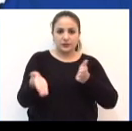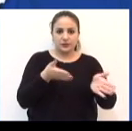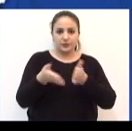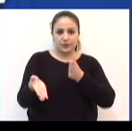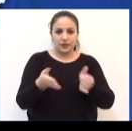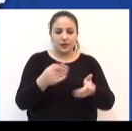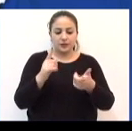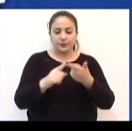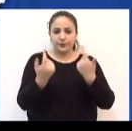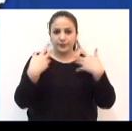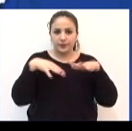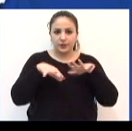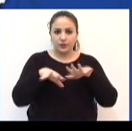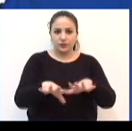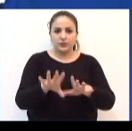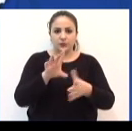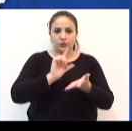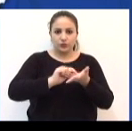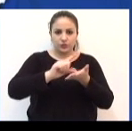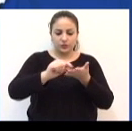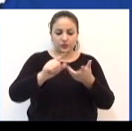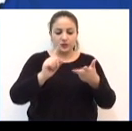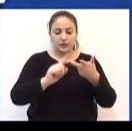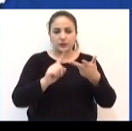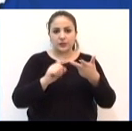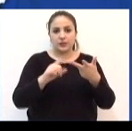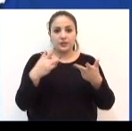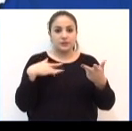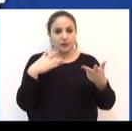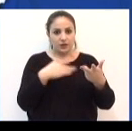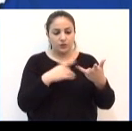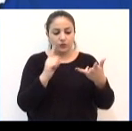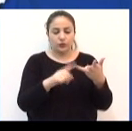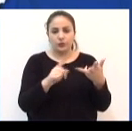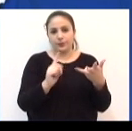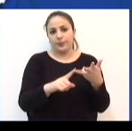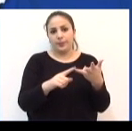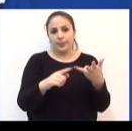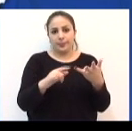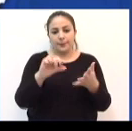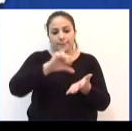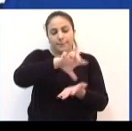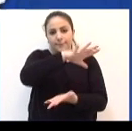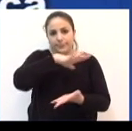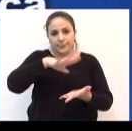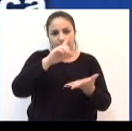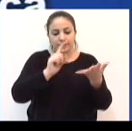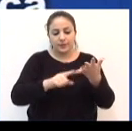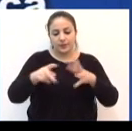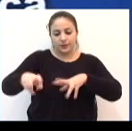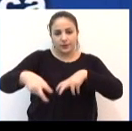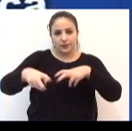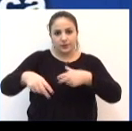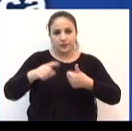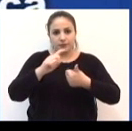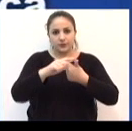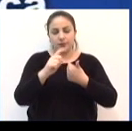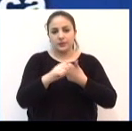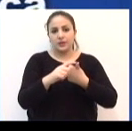acessibilidade, inclusão digital, saúde, meio ambiente, agricultura familiar,